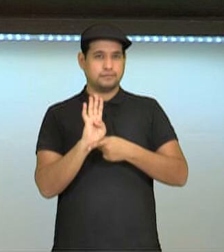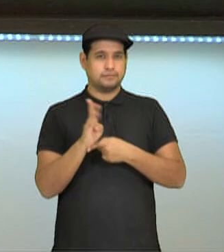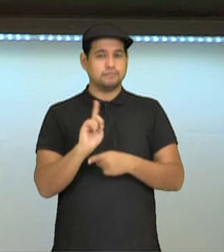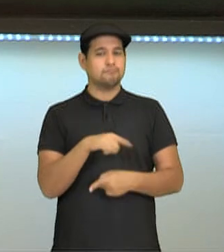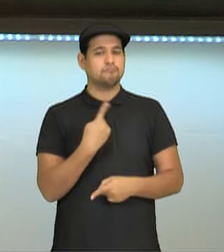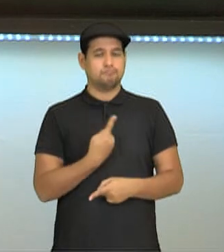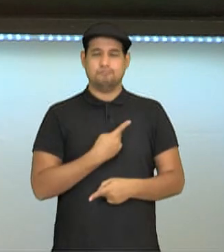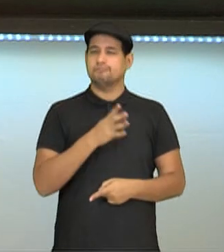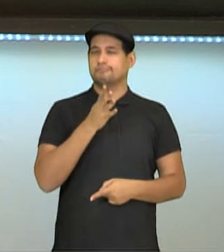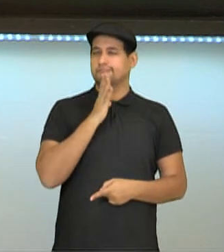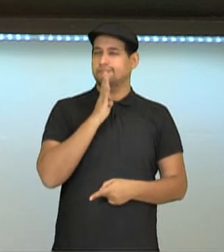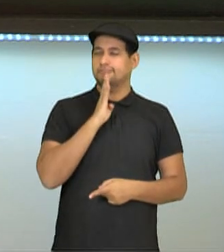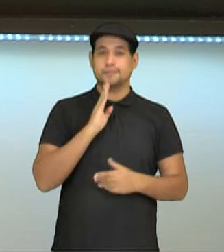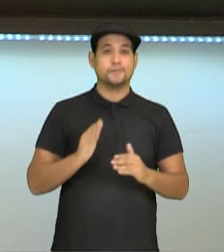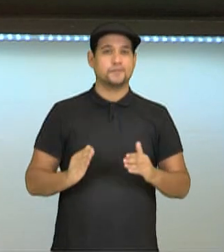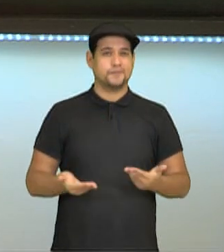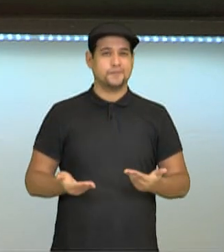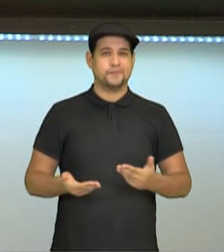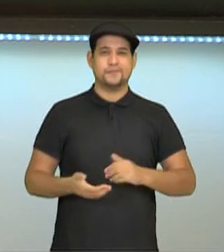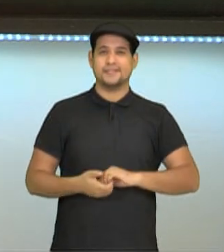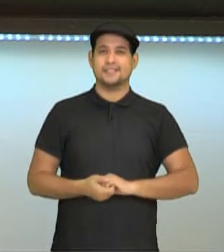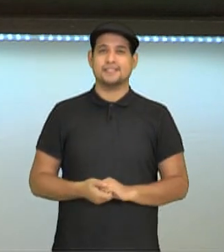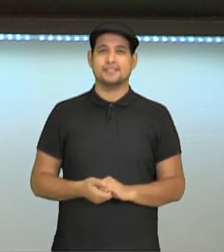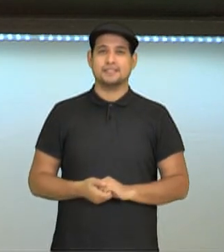nós conhecemos atualmente.